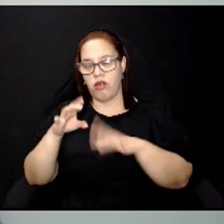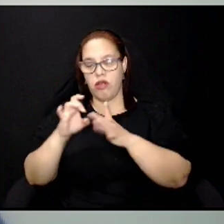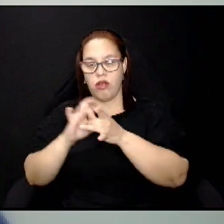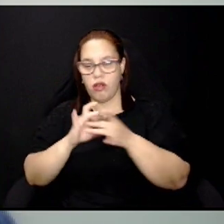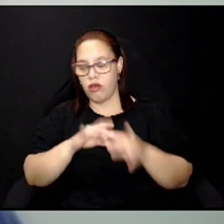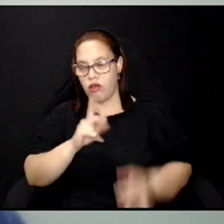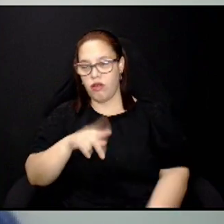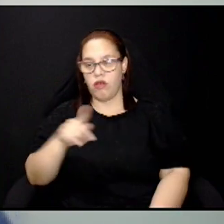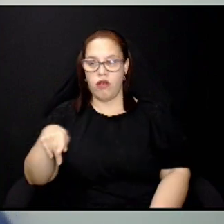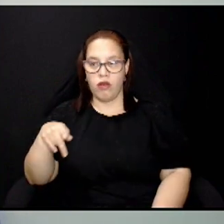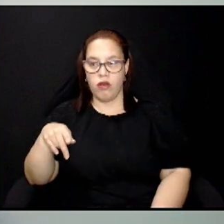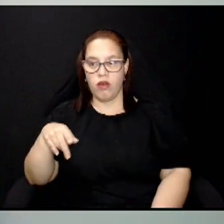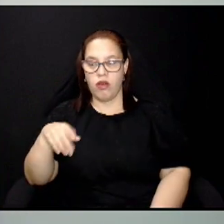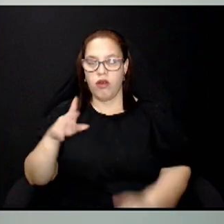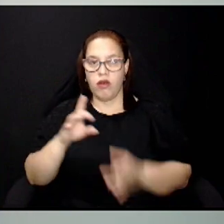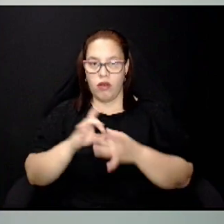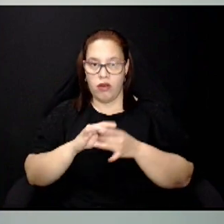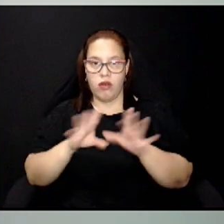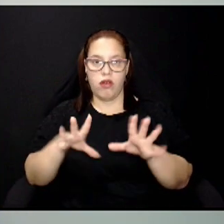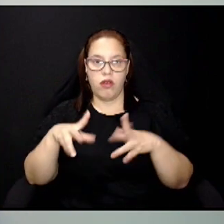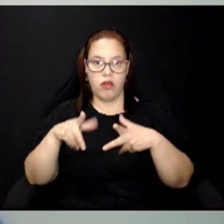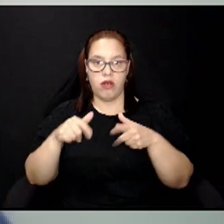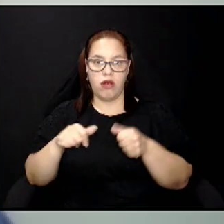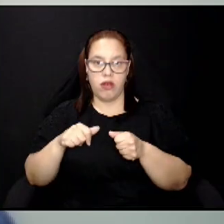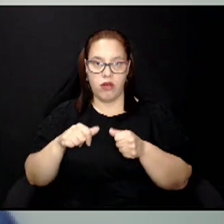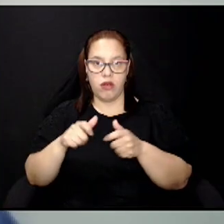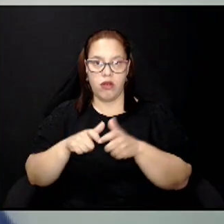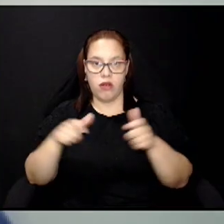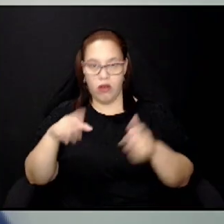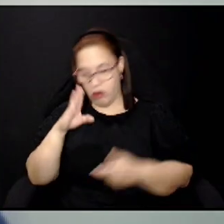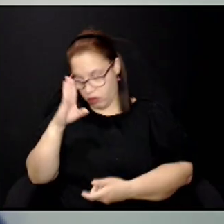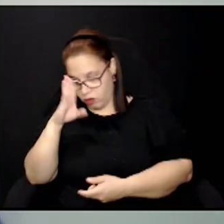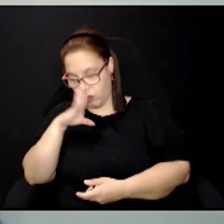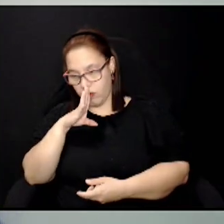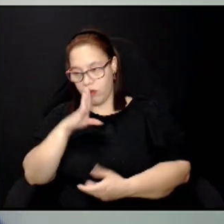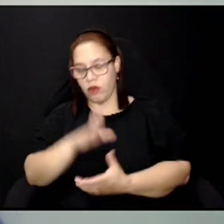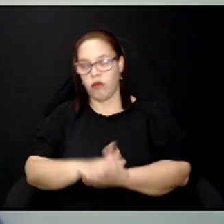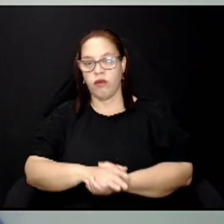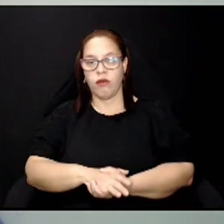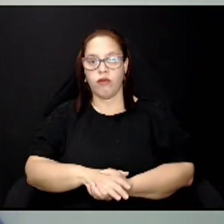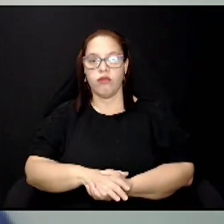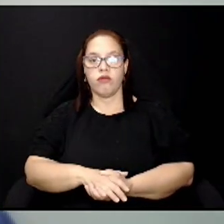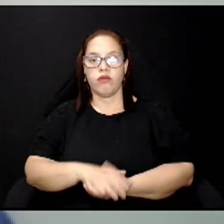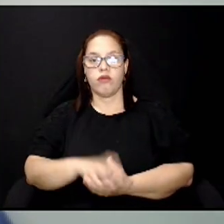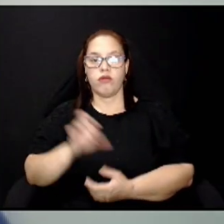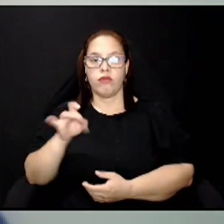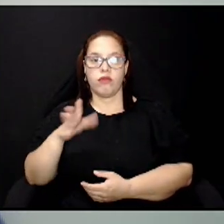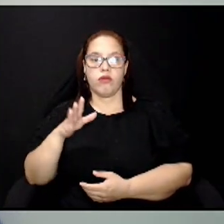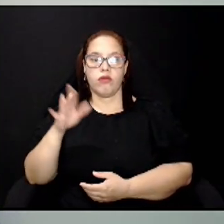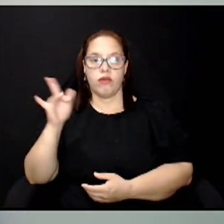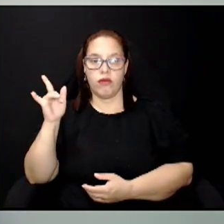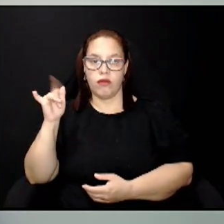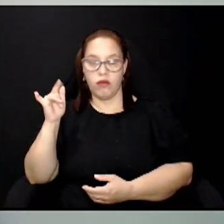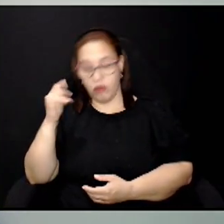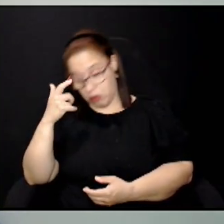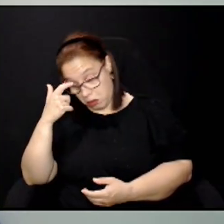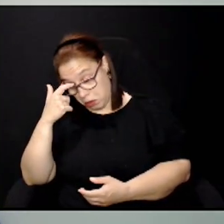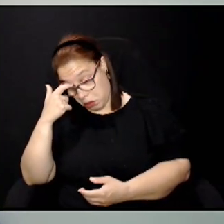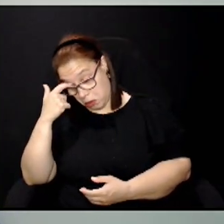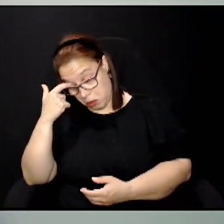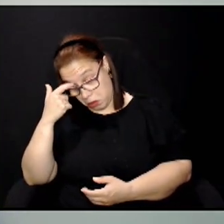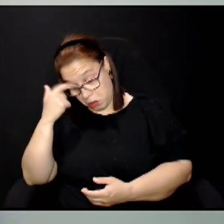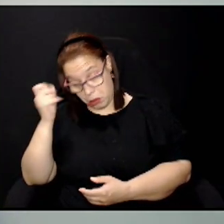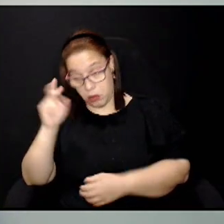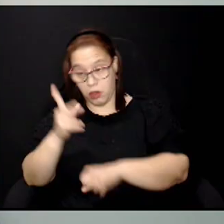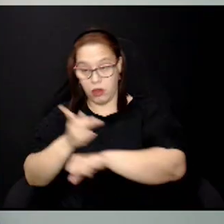gente disponibiliza tudo de forma ampla e gratuita. Então, é só entrar na nossa página do Instagram, é só procurar por lá